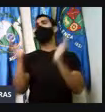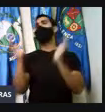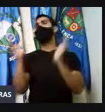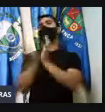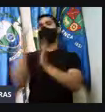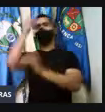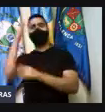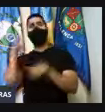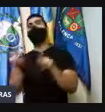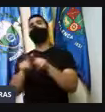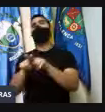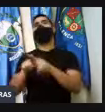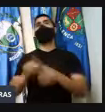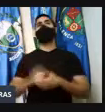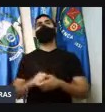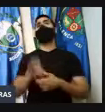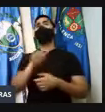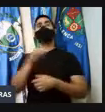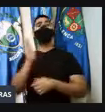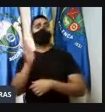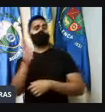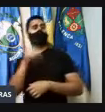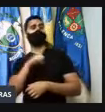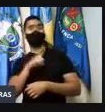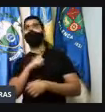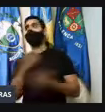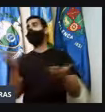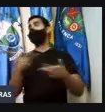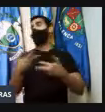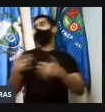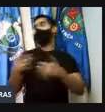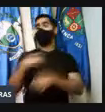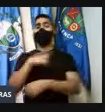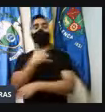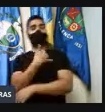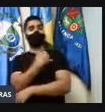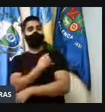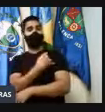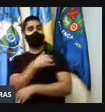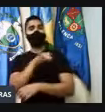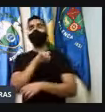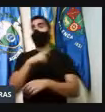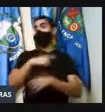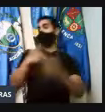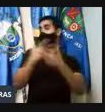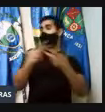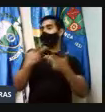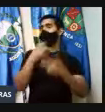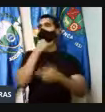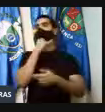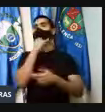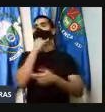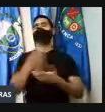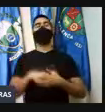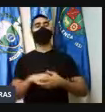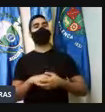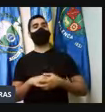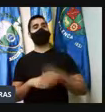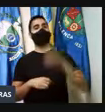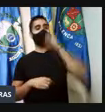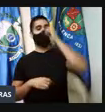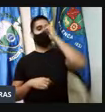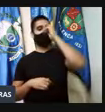sobre se já existe algum movimento para vacinação, se já existe alguma